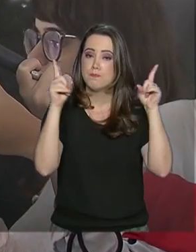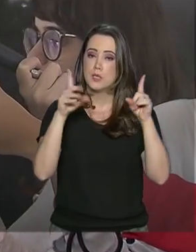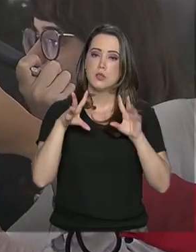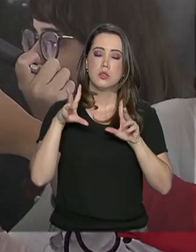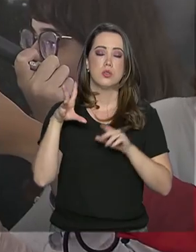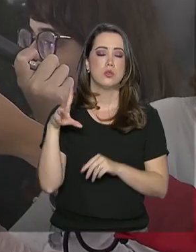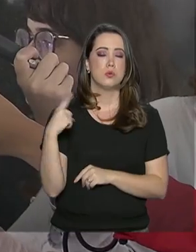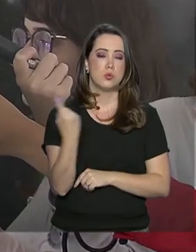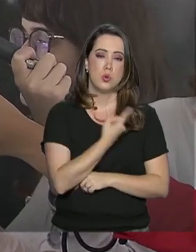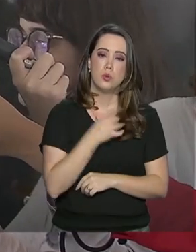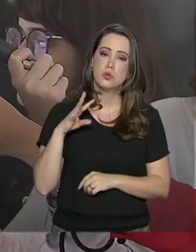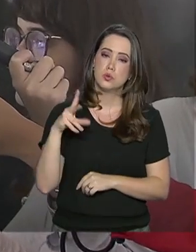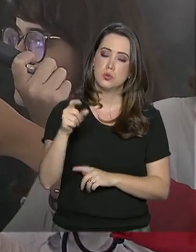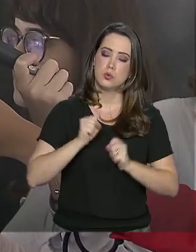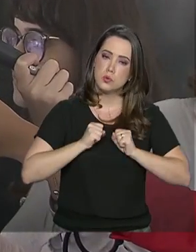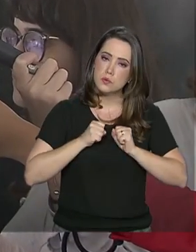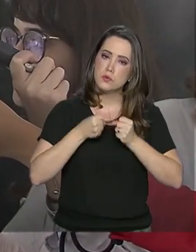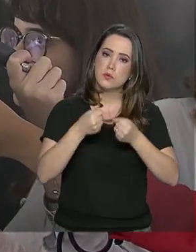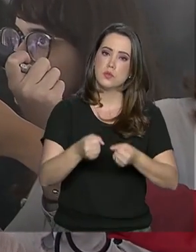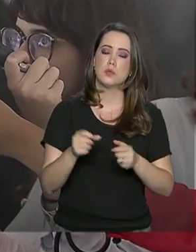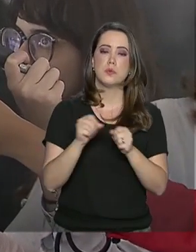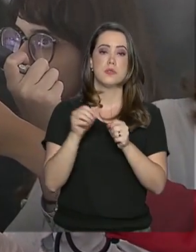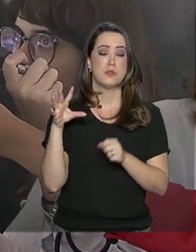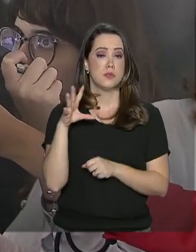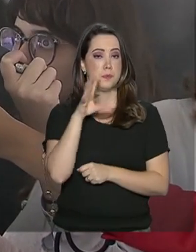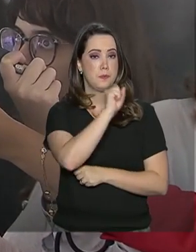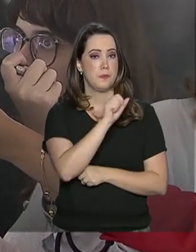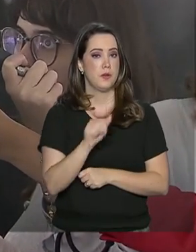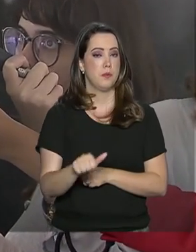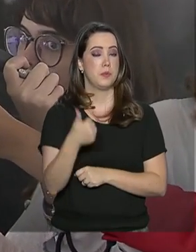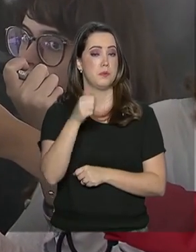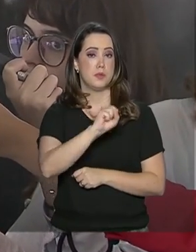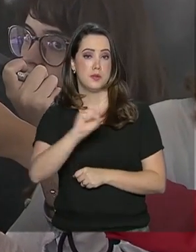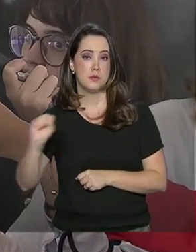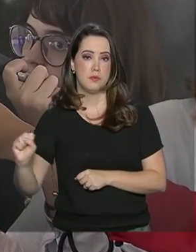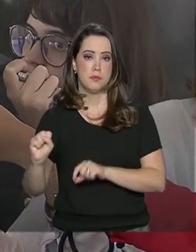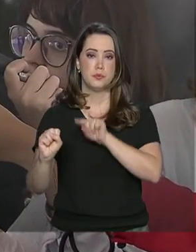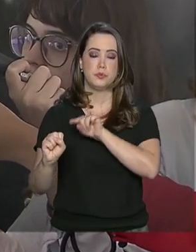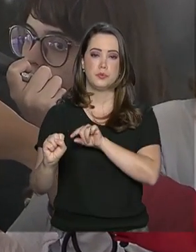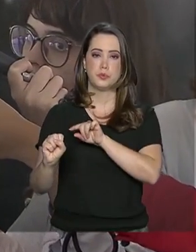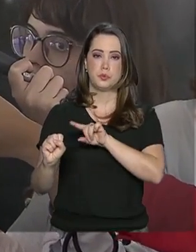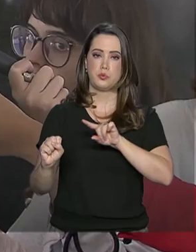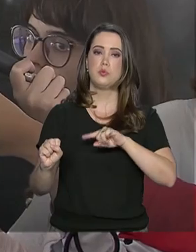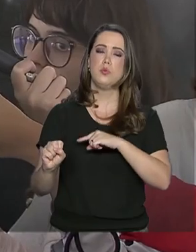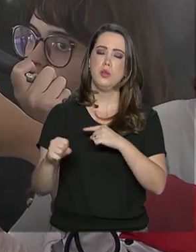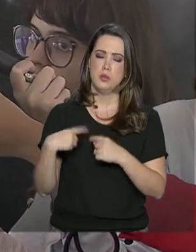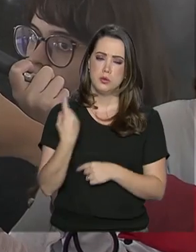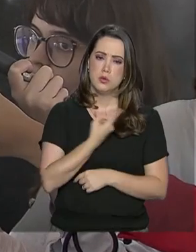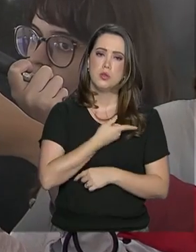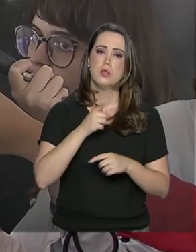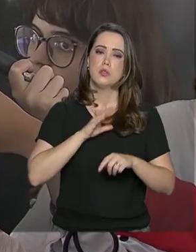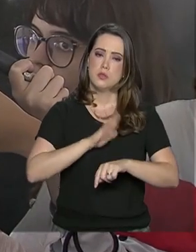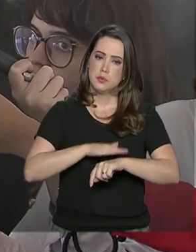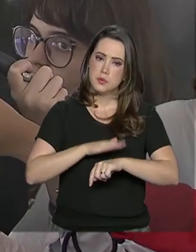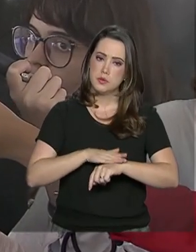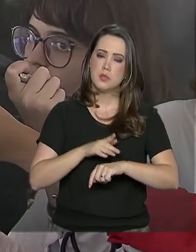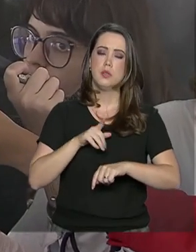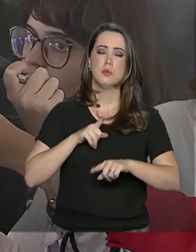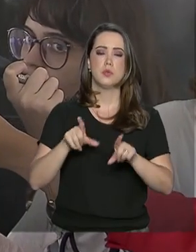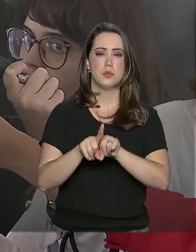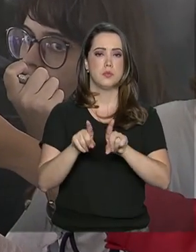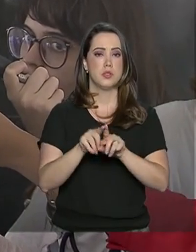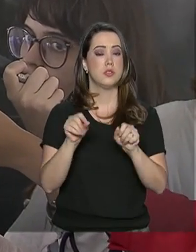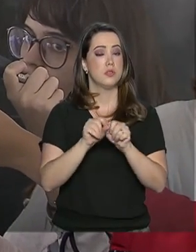reforma da Previdência e fazer logo nesse primeiro semestre, para que nós tenhamos tempo de fazer ainda